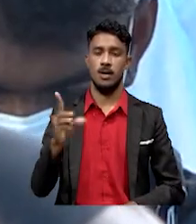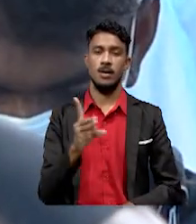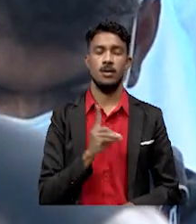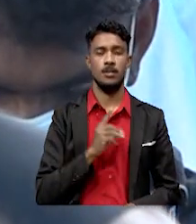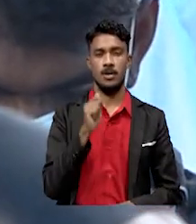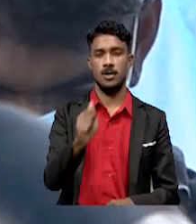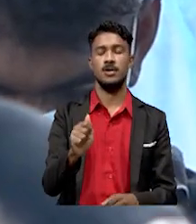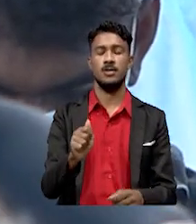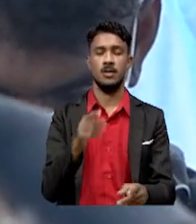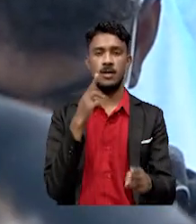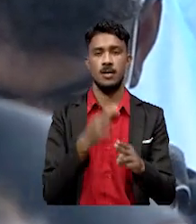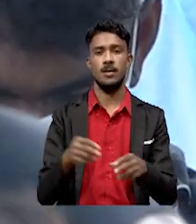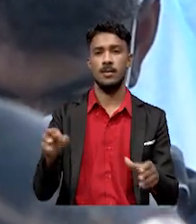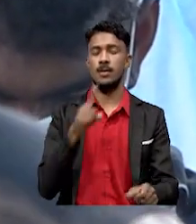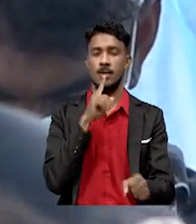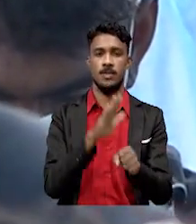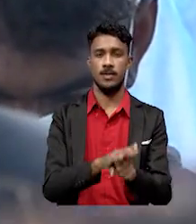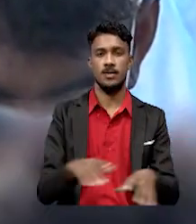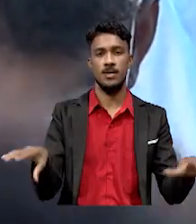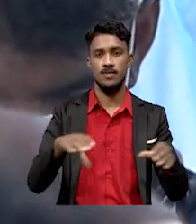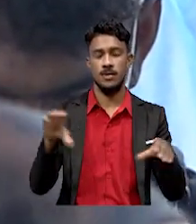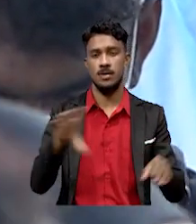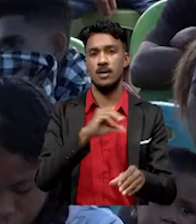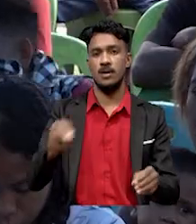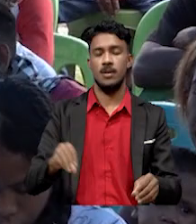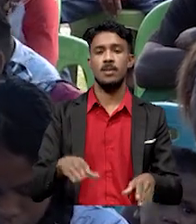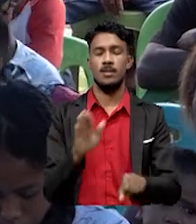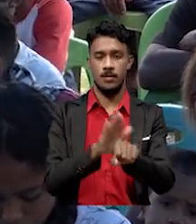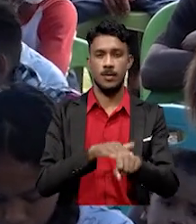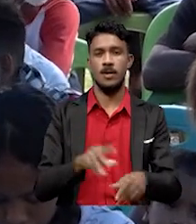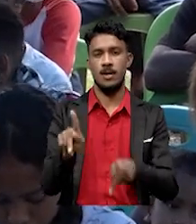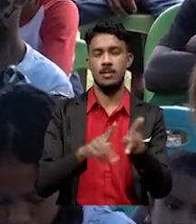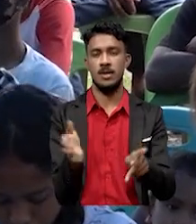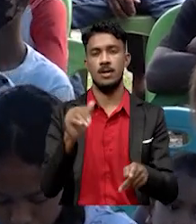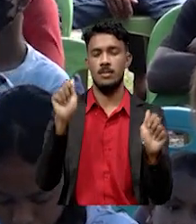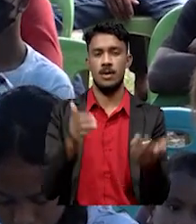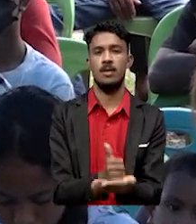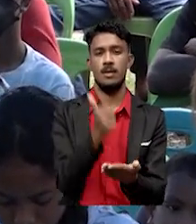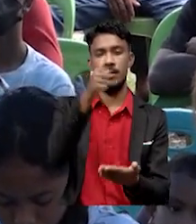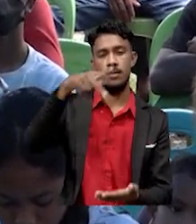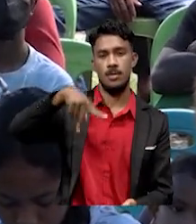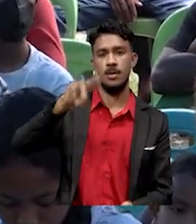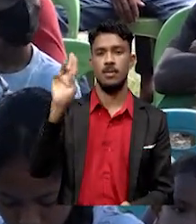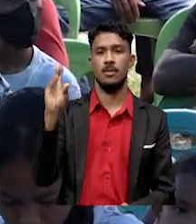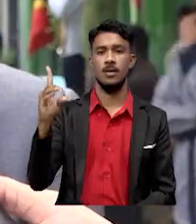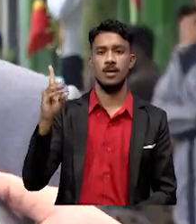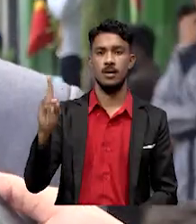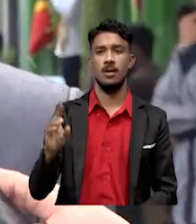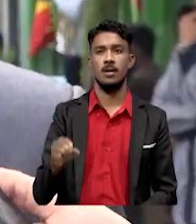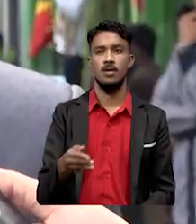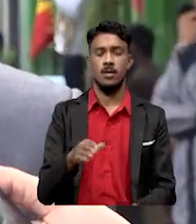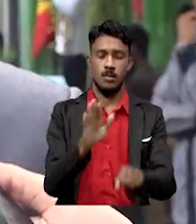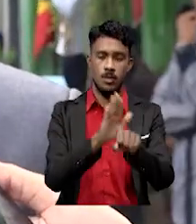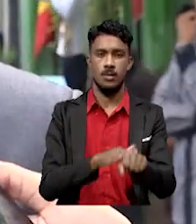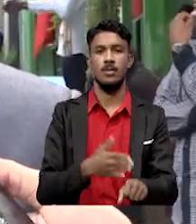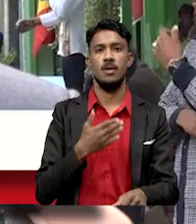si servisu ho di organiza ni emasira nune ho di fo vitoria ba iha PUDD. Se organiza una quatro sira hotu lili